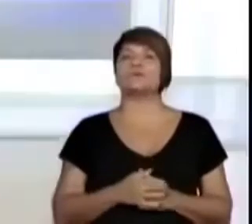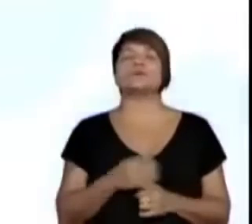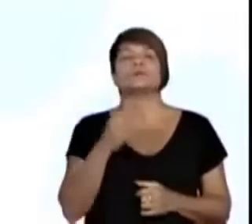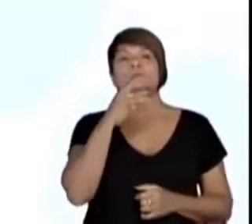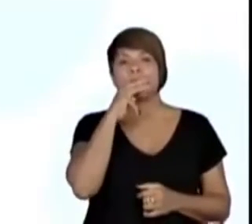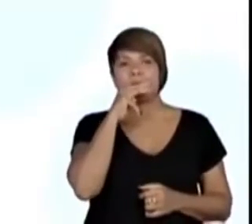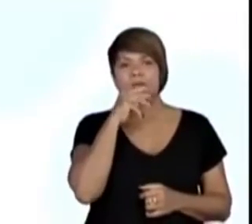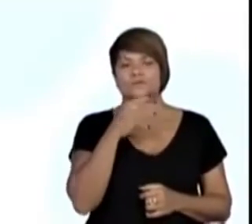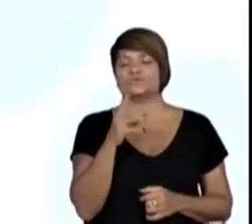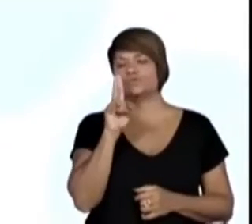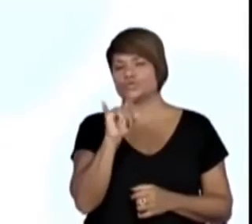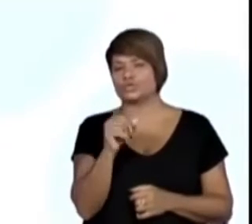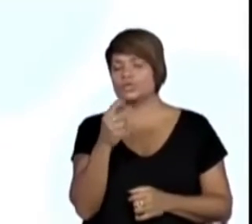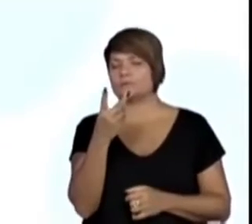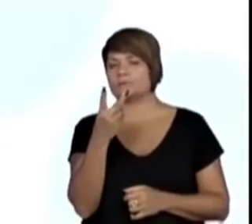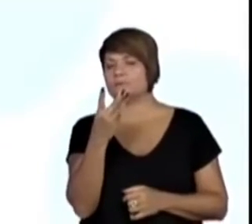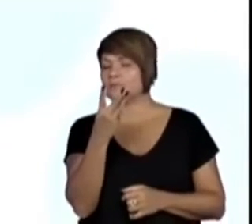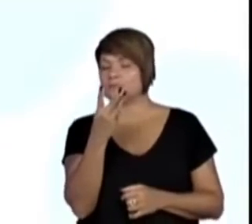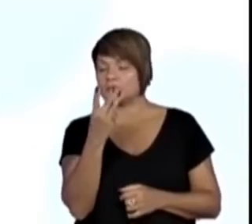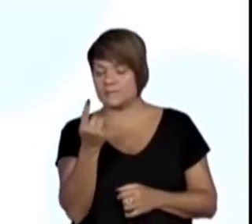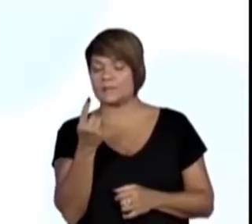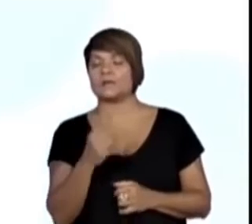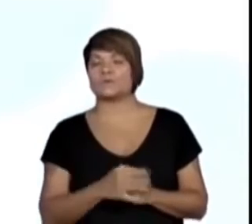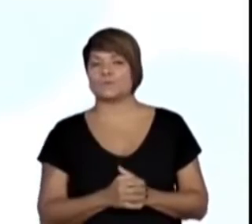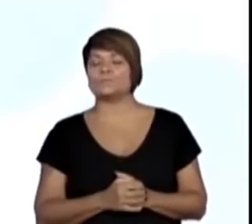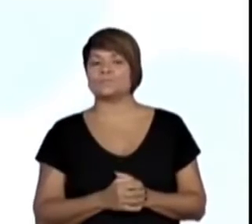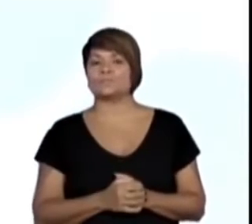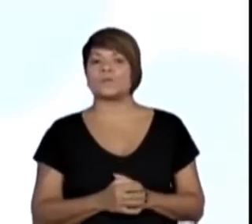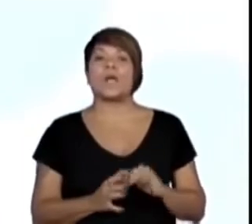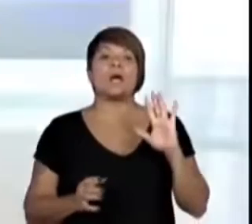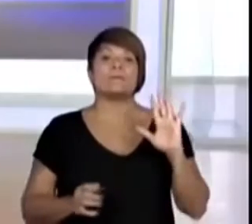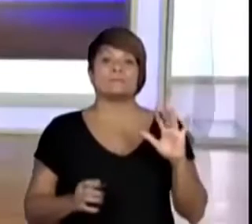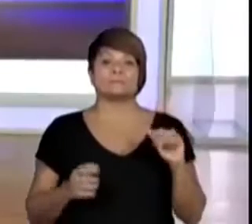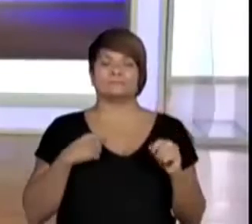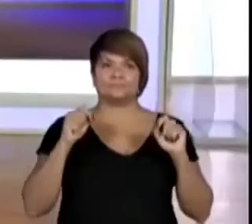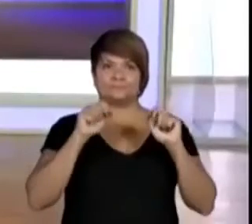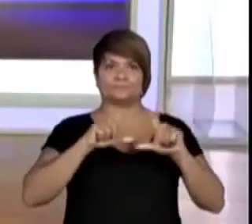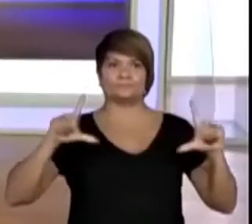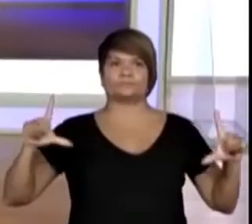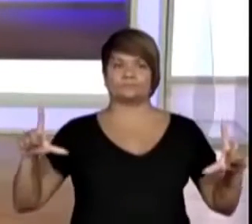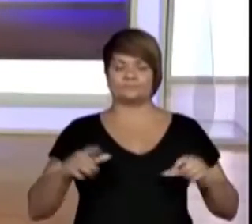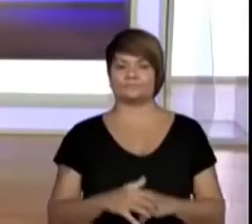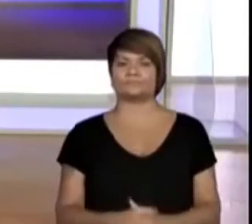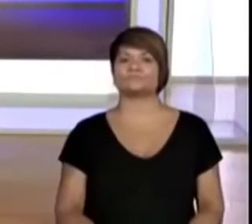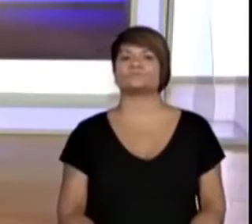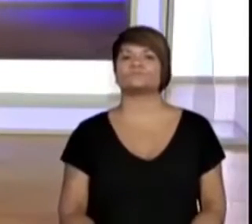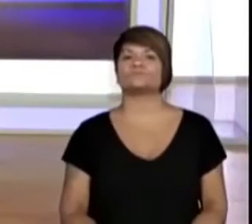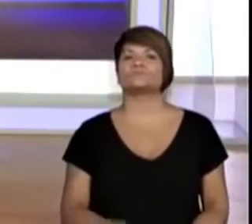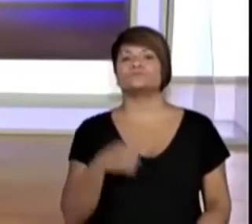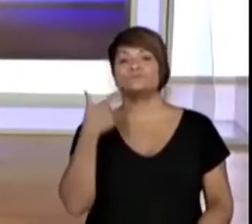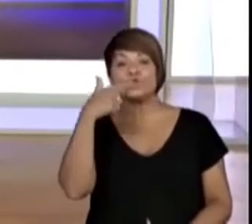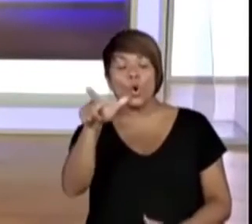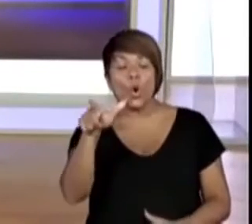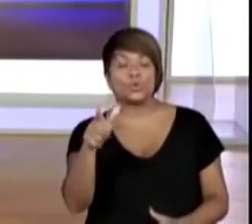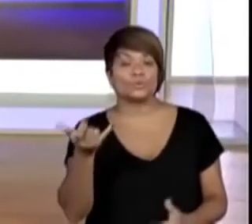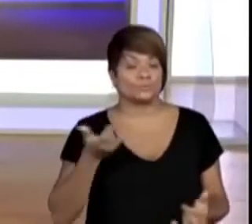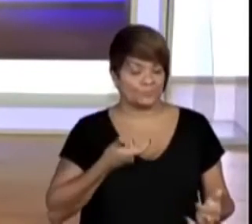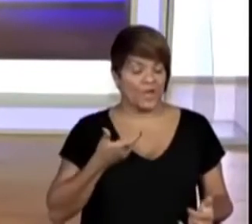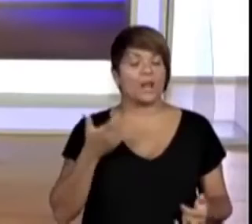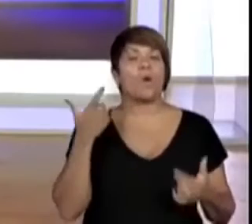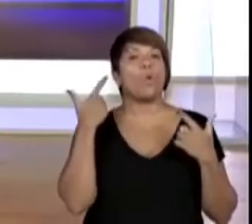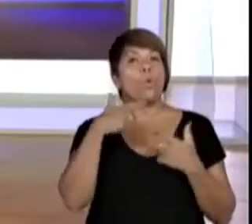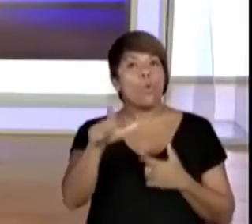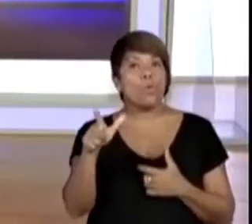tem 31. Vamos olhar esse calendário grande aqui e me digam outro mês